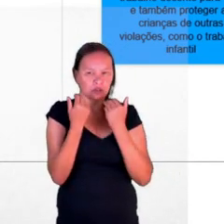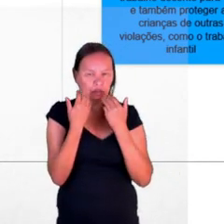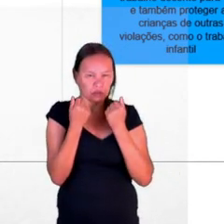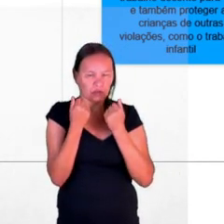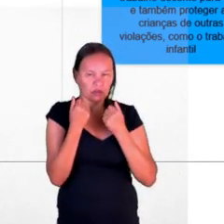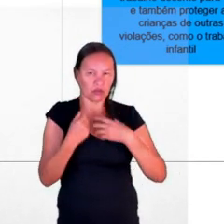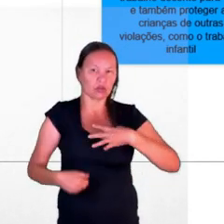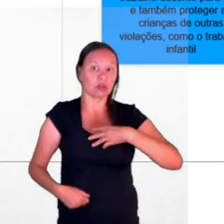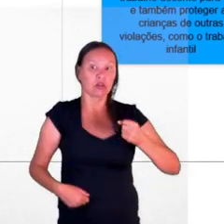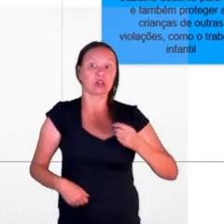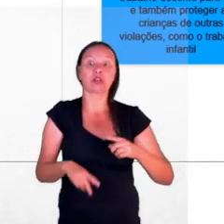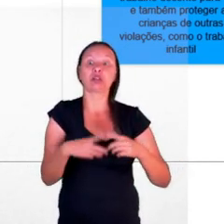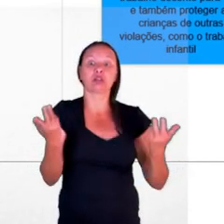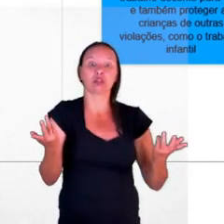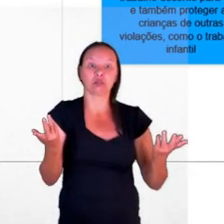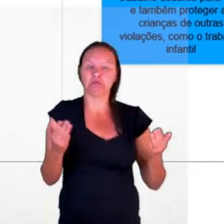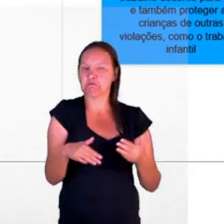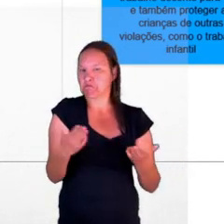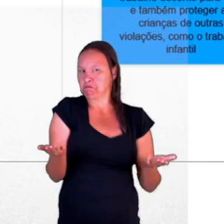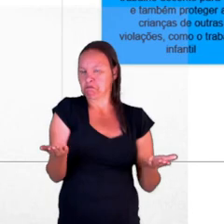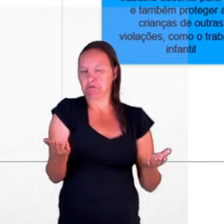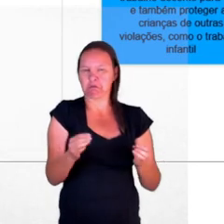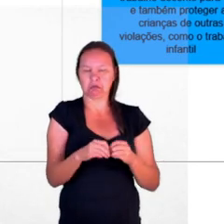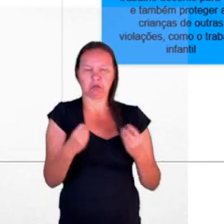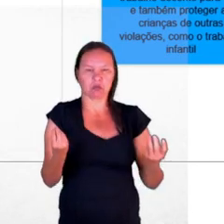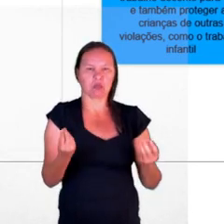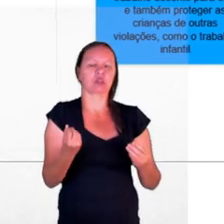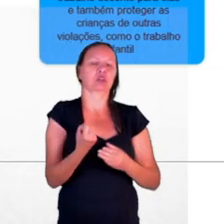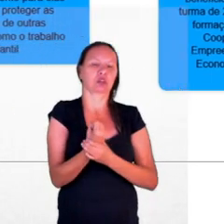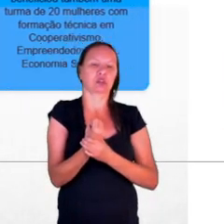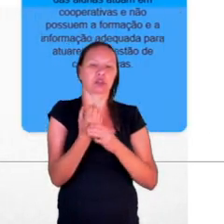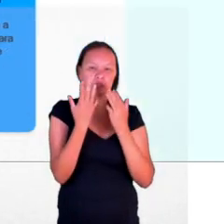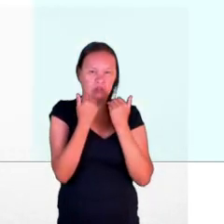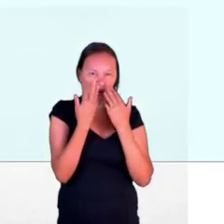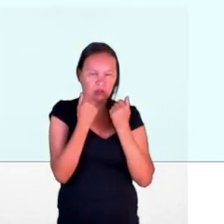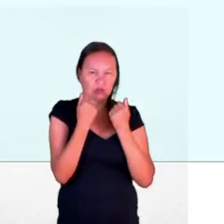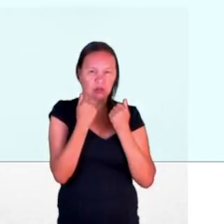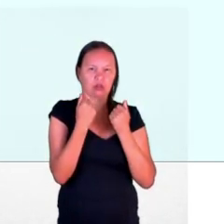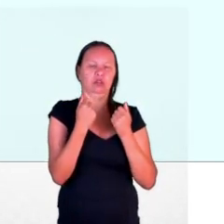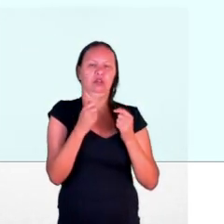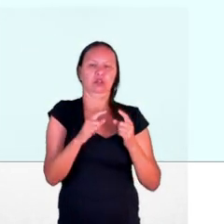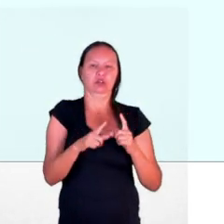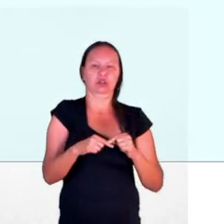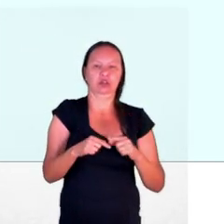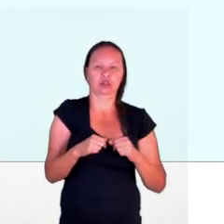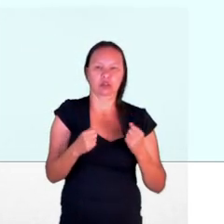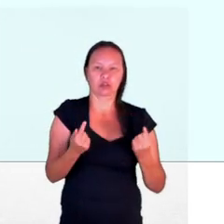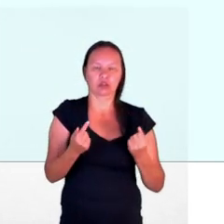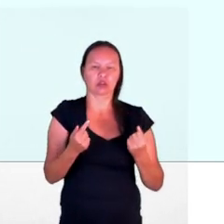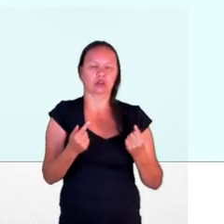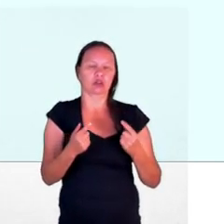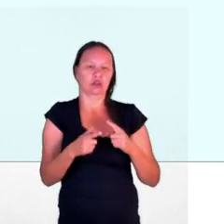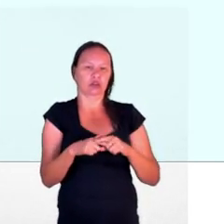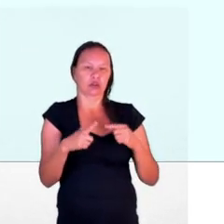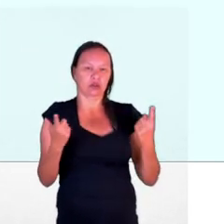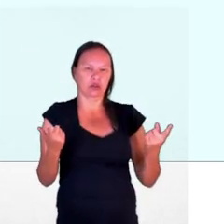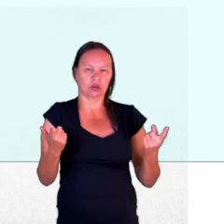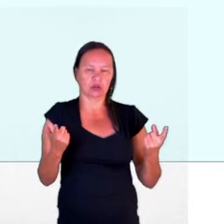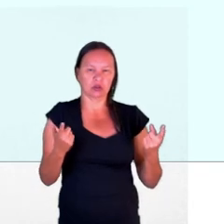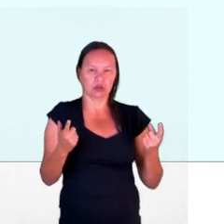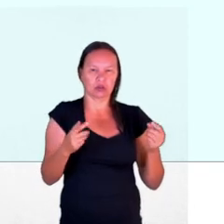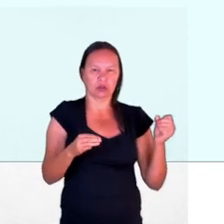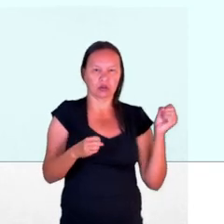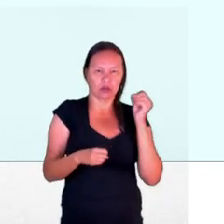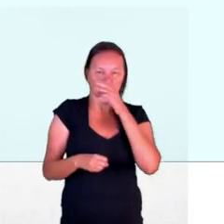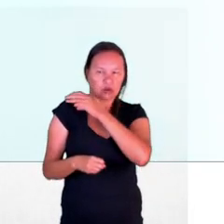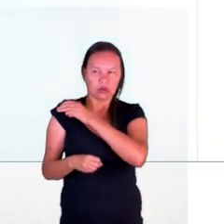filhos e suas filhas estão também em situação de insegurança alimentar então assim tem várias outras ações eu vou passar aqui porque meu tempo já